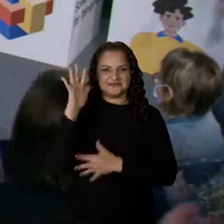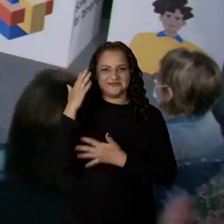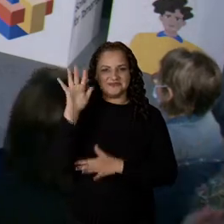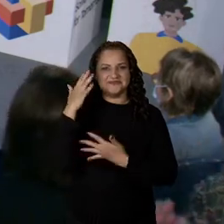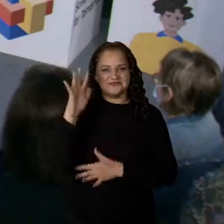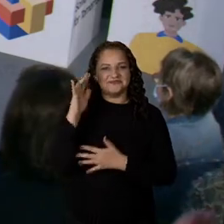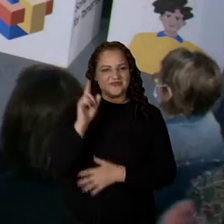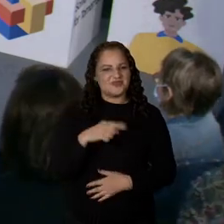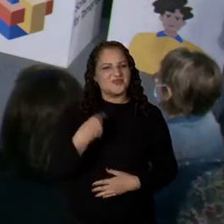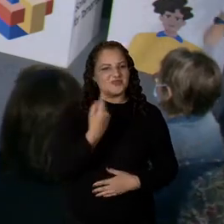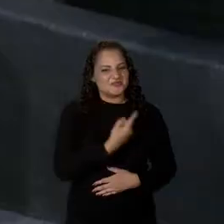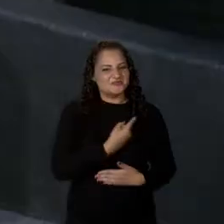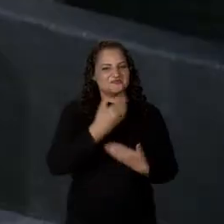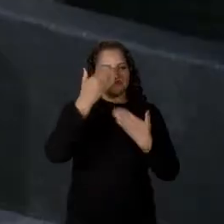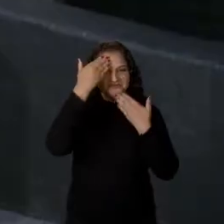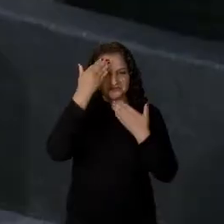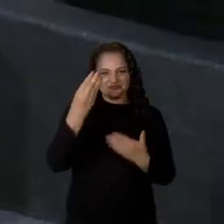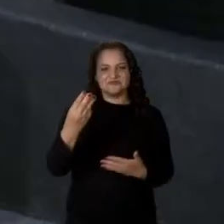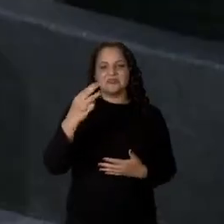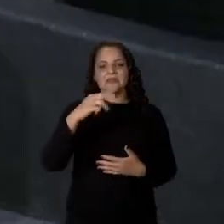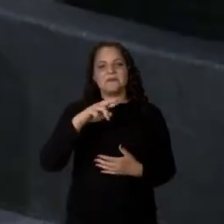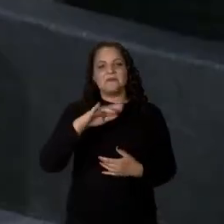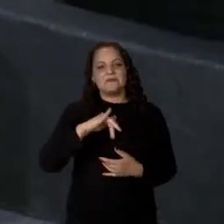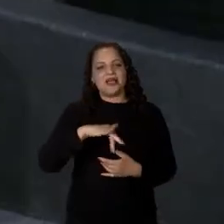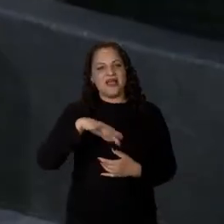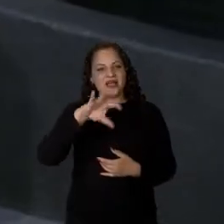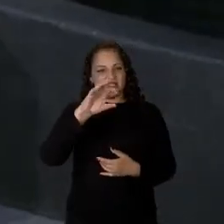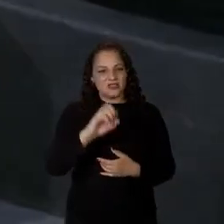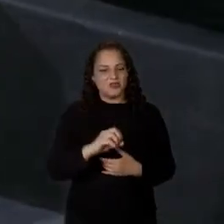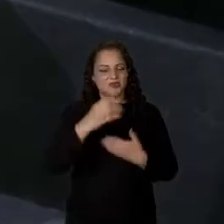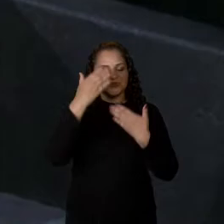Nós que agradecemos, Mário. Obrigado mesmo.